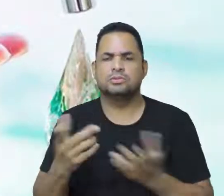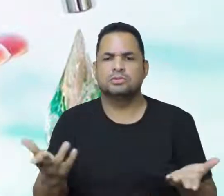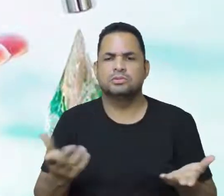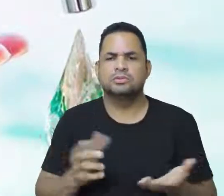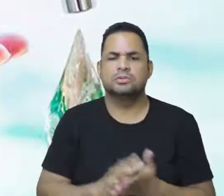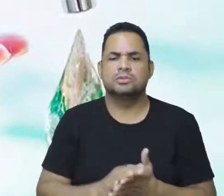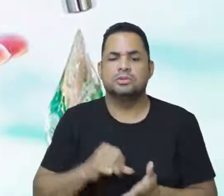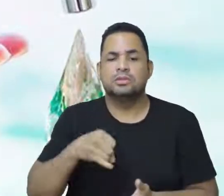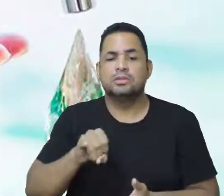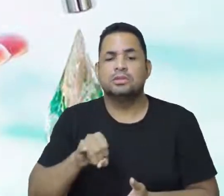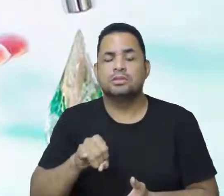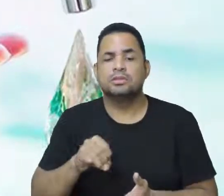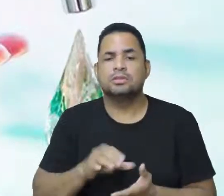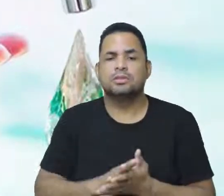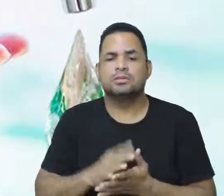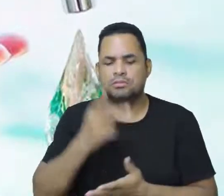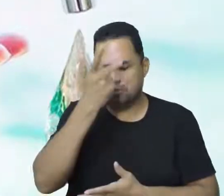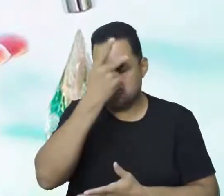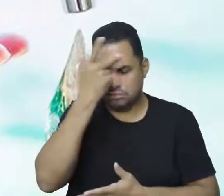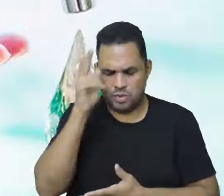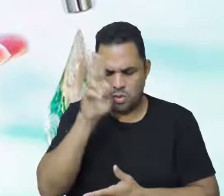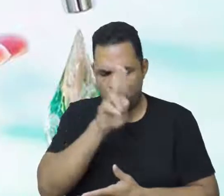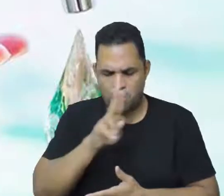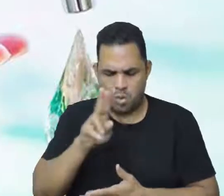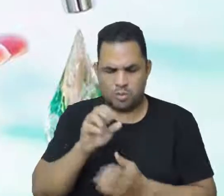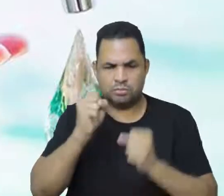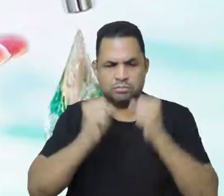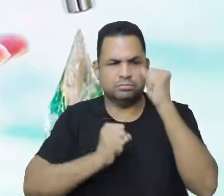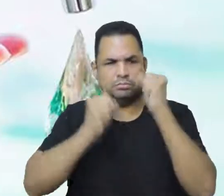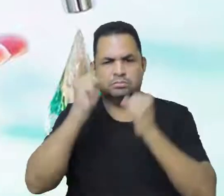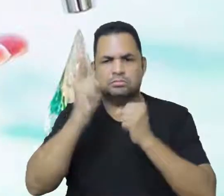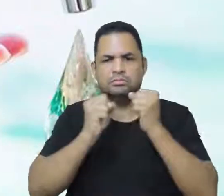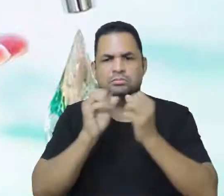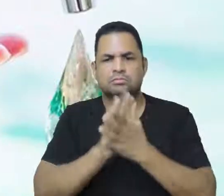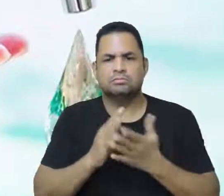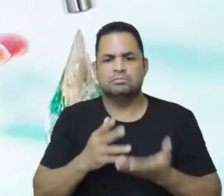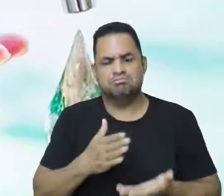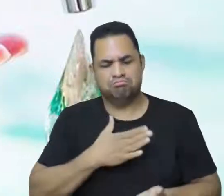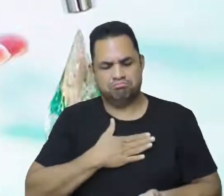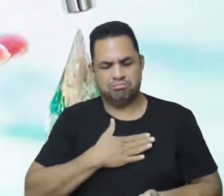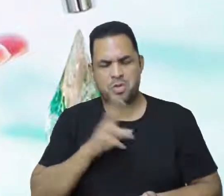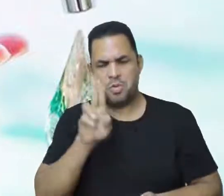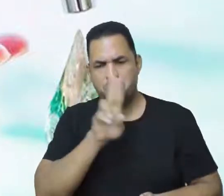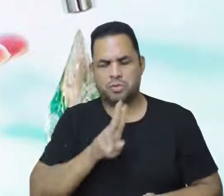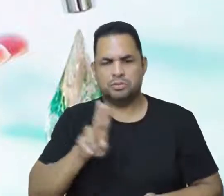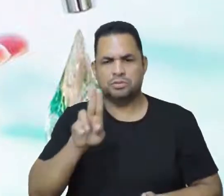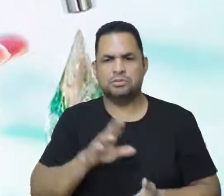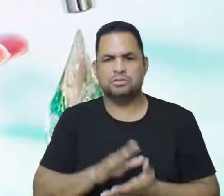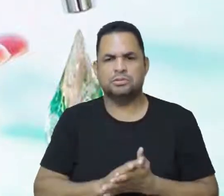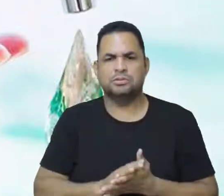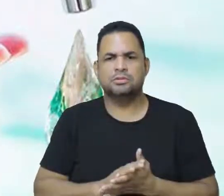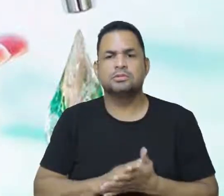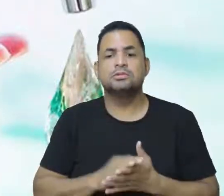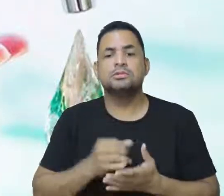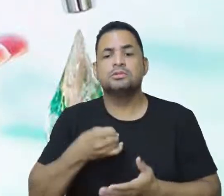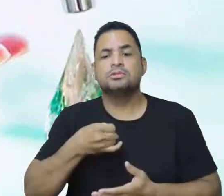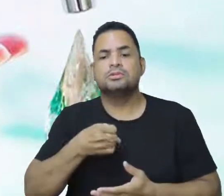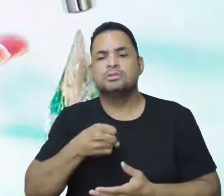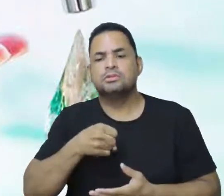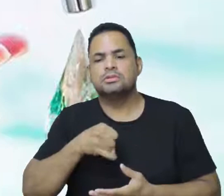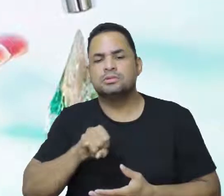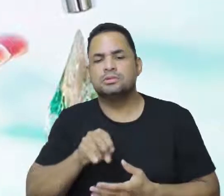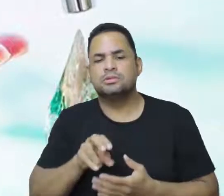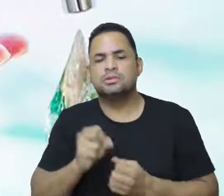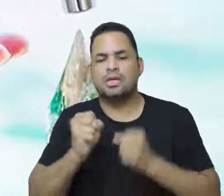Se eu sou uma pessoa que eu consumo bastante, a indústria tem que produzir bastante para o meu consumo. Se essa indústria está consumindo bastante, ela tem que